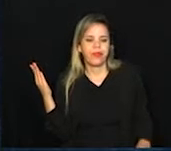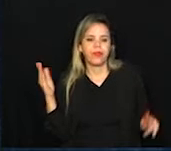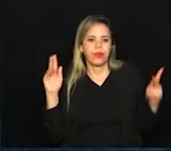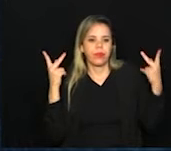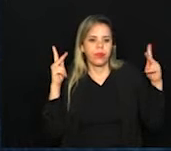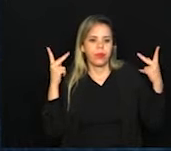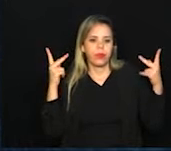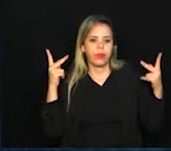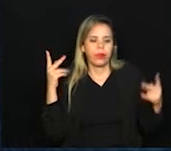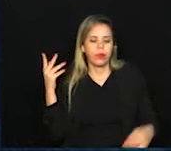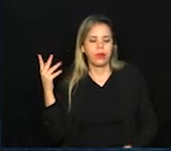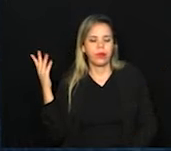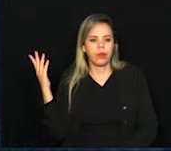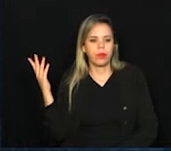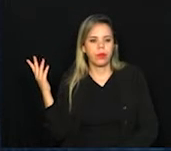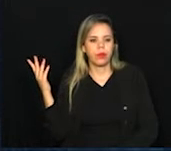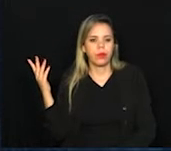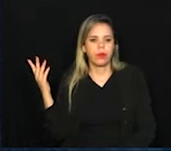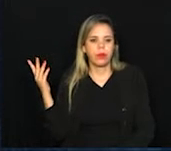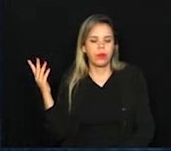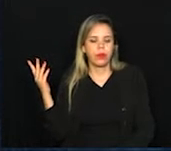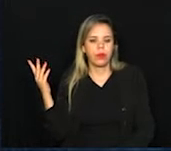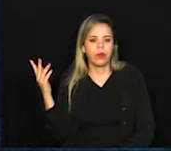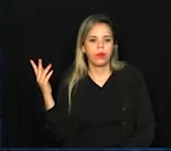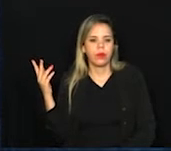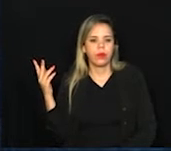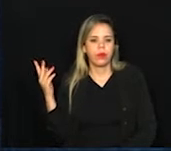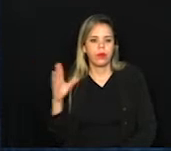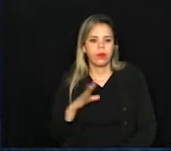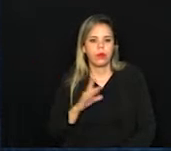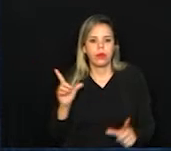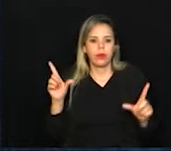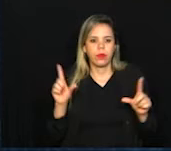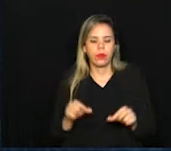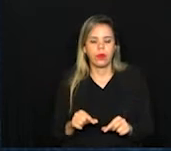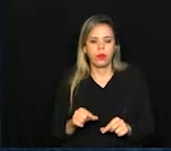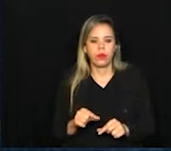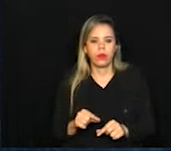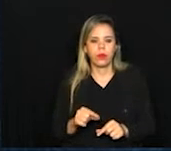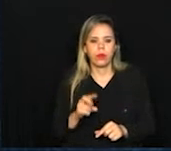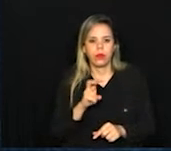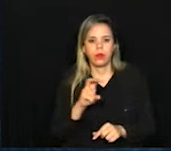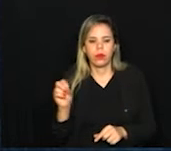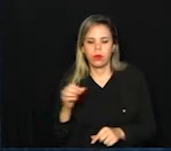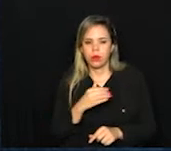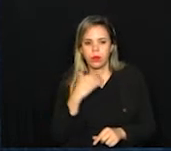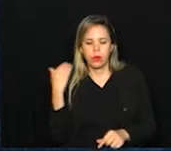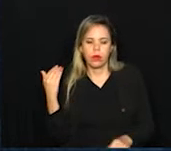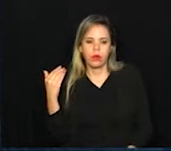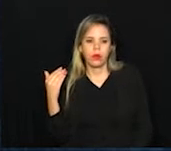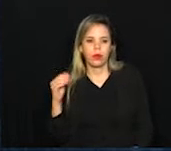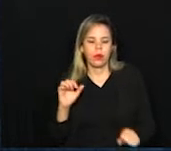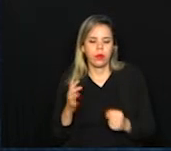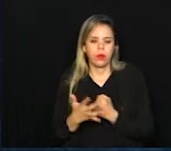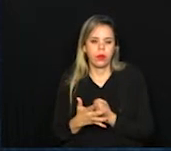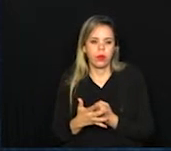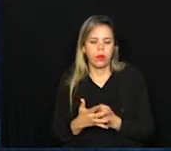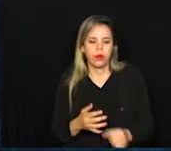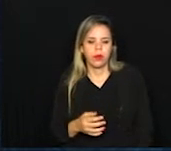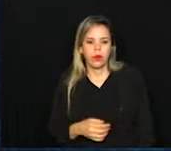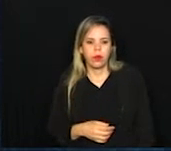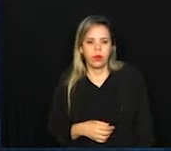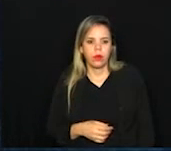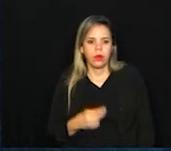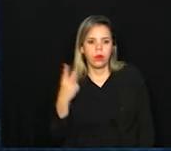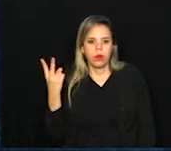723, Hortolândia, 660. As cidades com menos de 500 óbitos devido à Covid